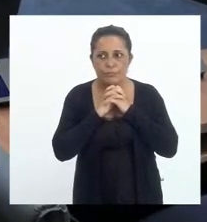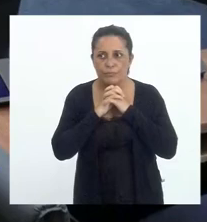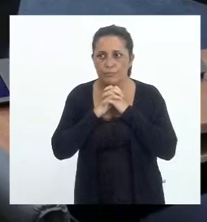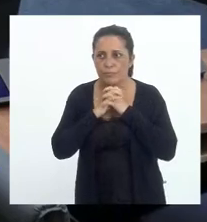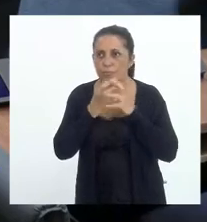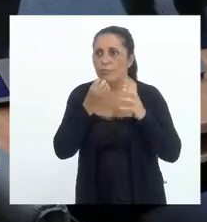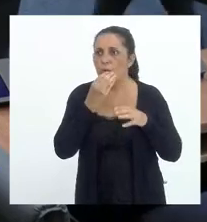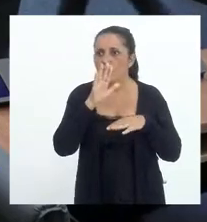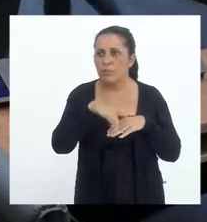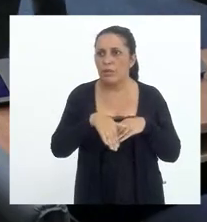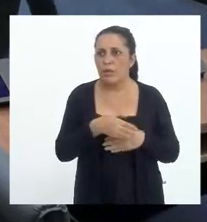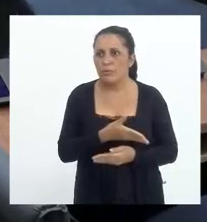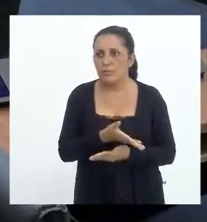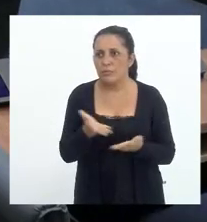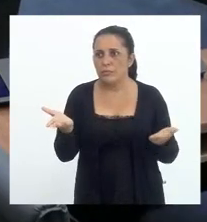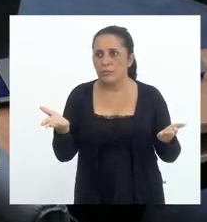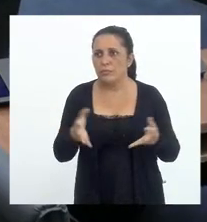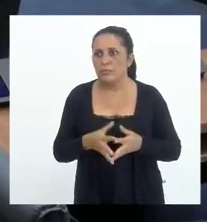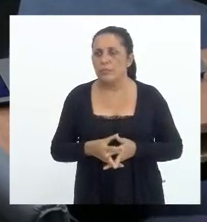Boa tarde a todos.